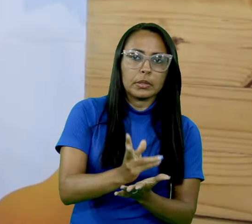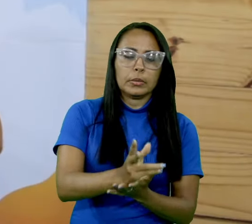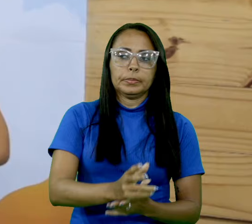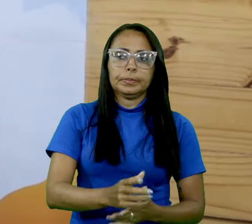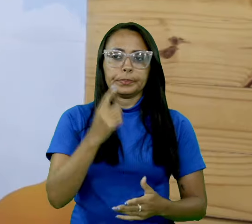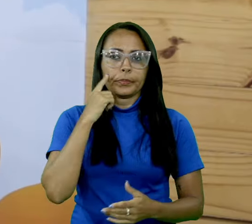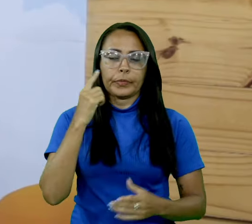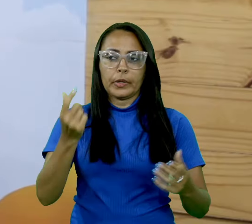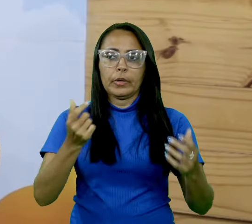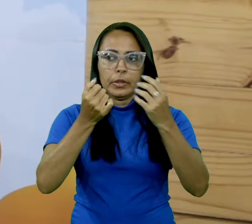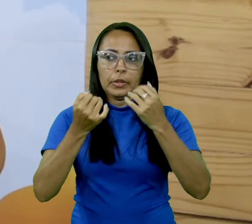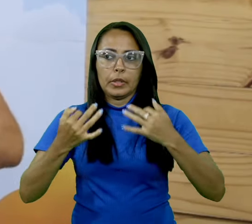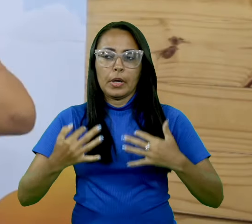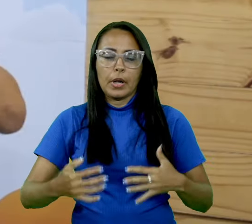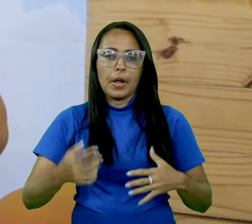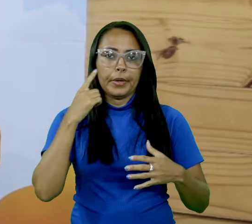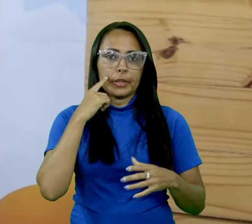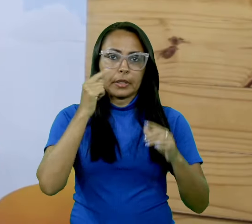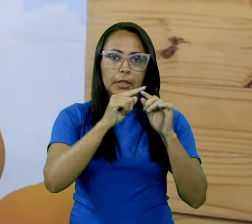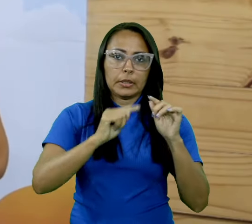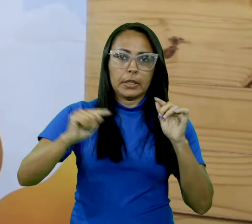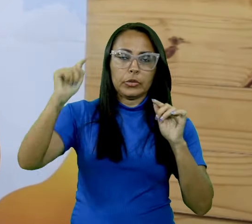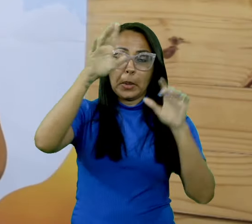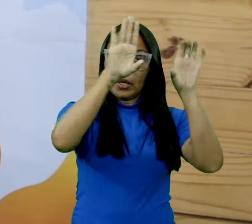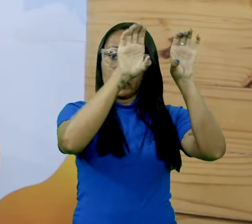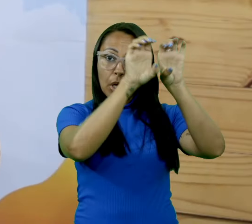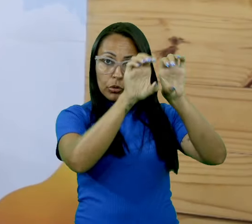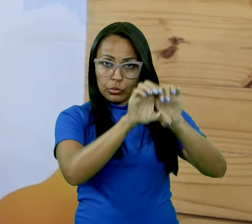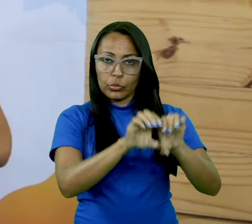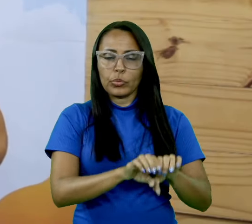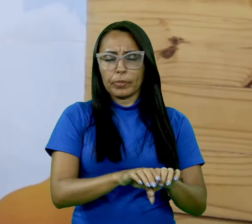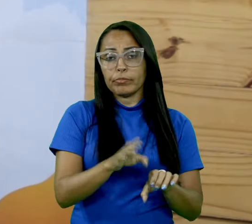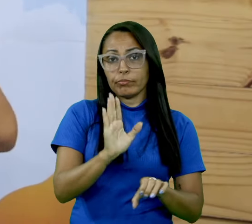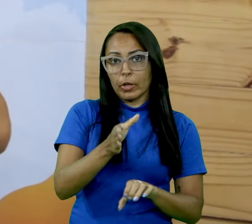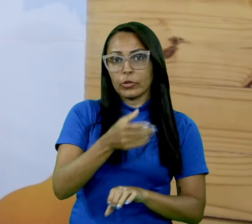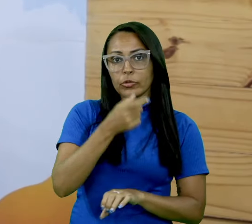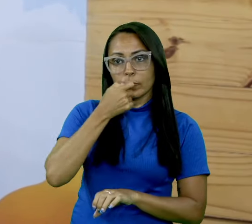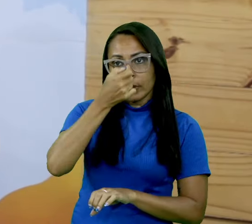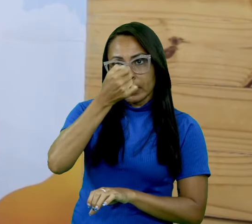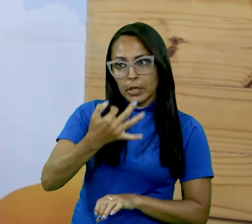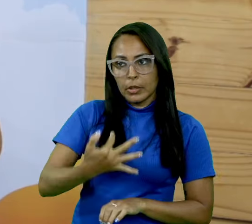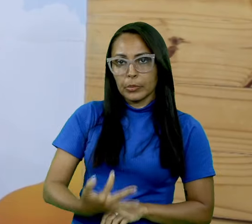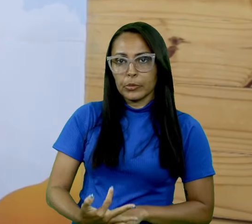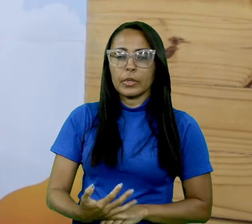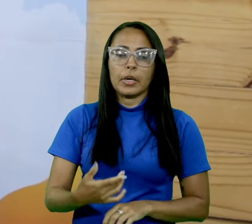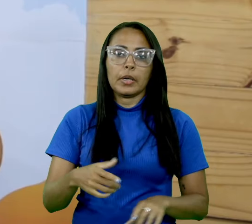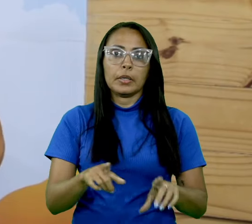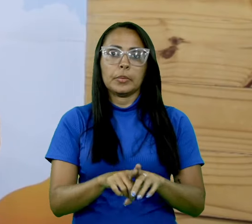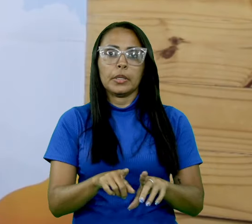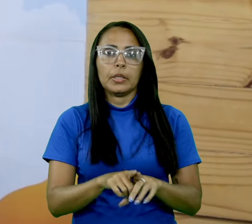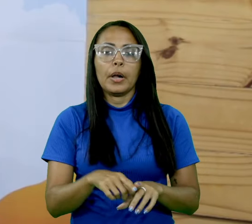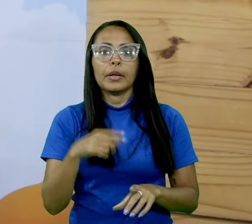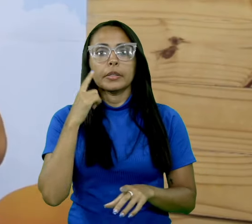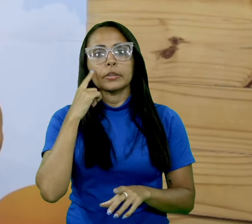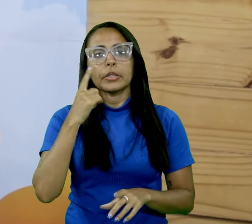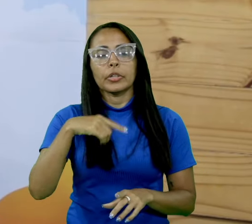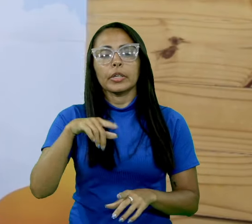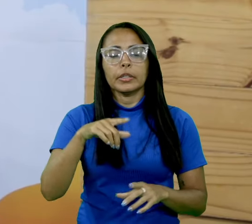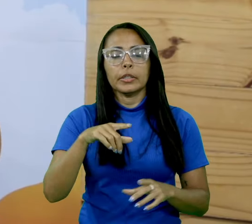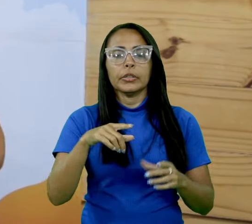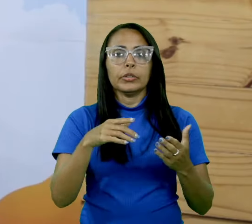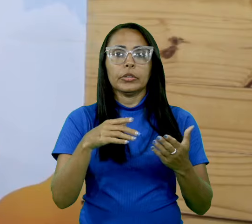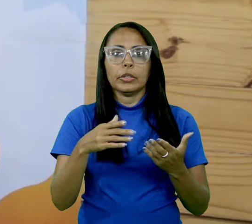Falamos da cadeia de suprimentos, da estrutura da cadeia de suprimentos, dos seus estágios, né, que é o caso do fornecedor, do